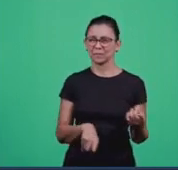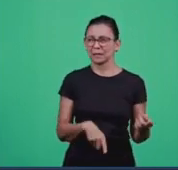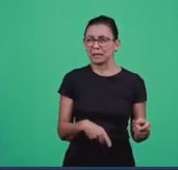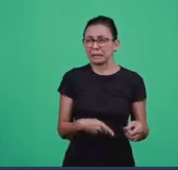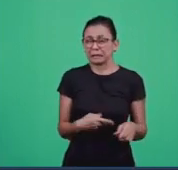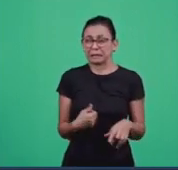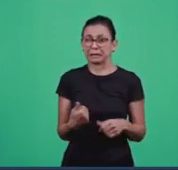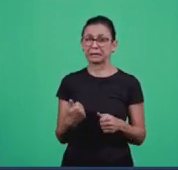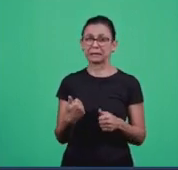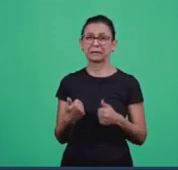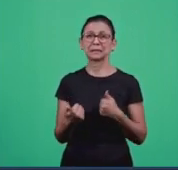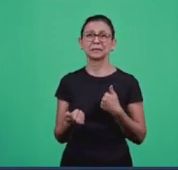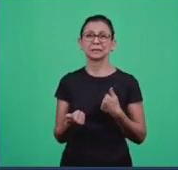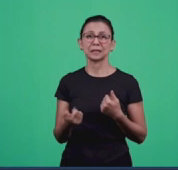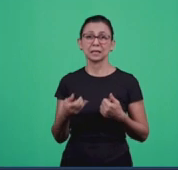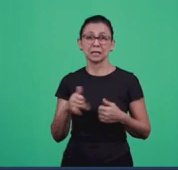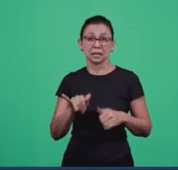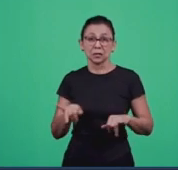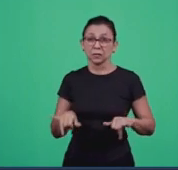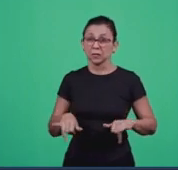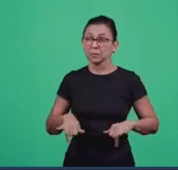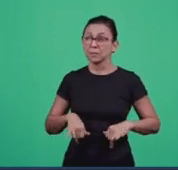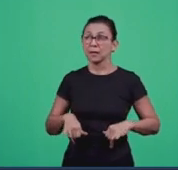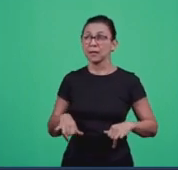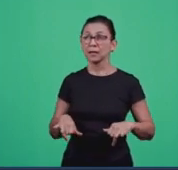a minha dor.